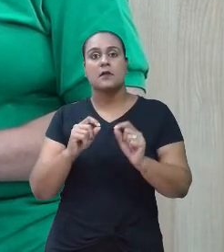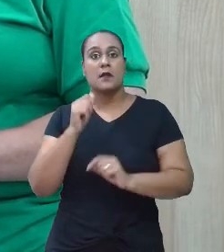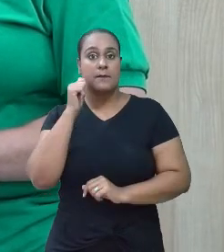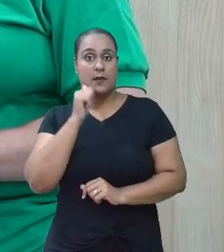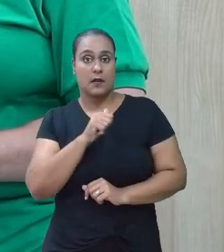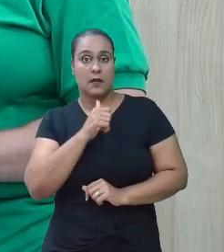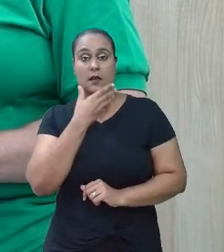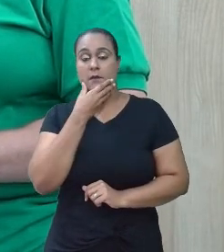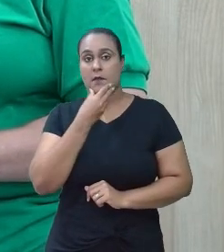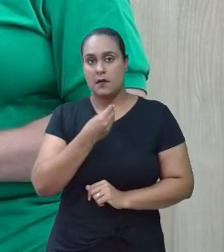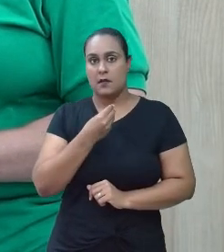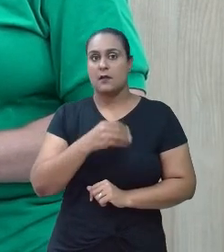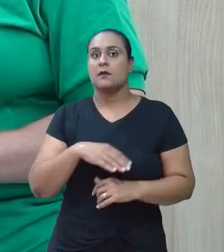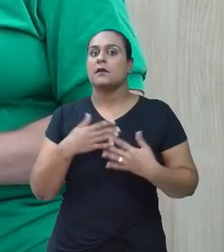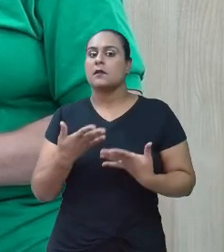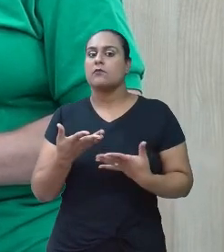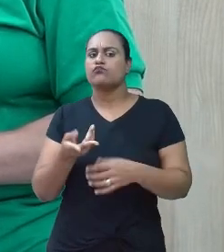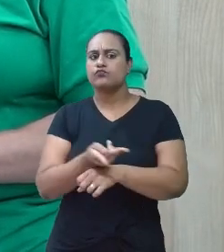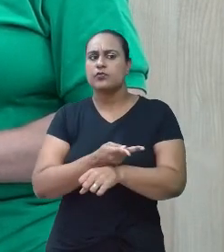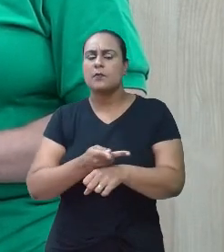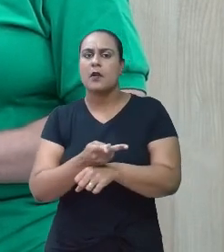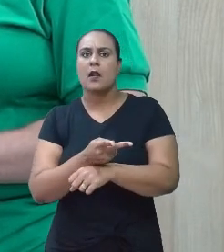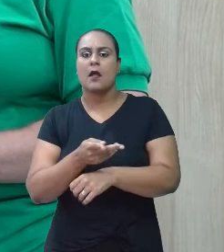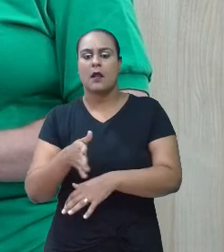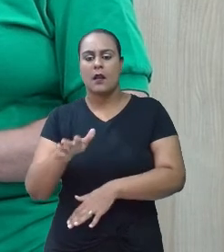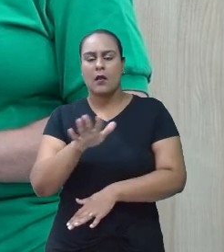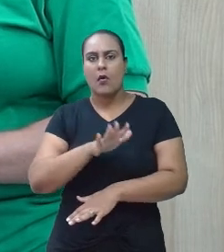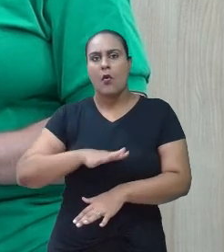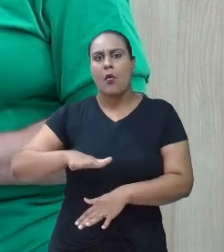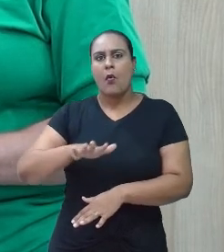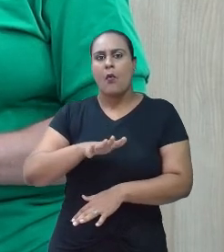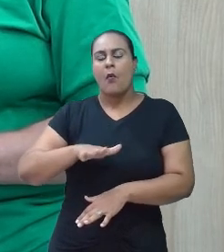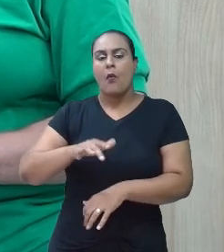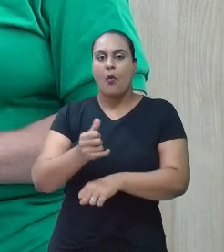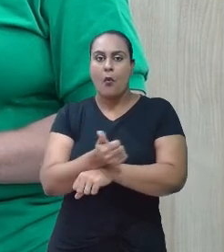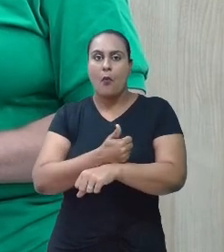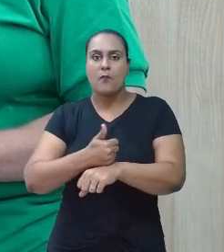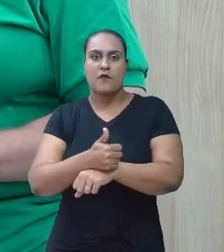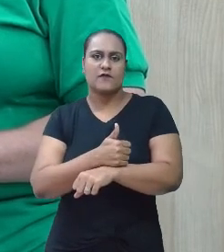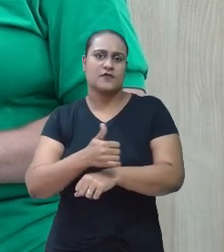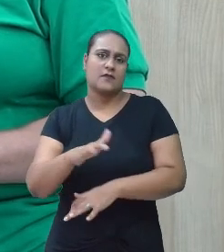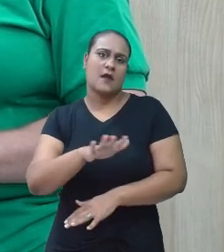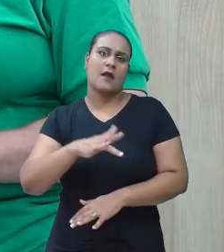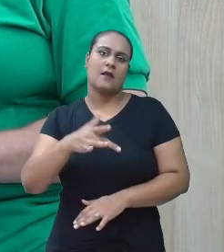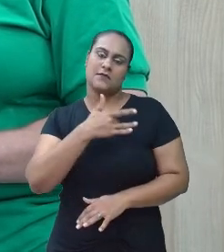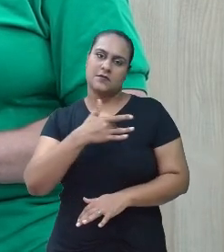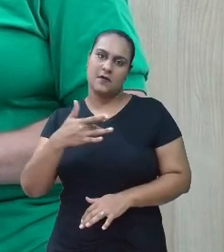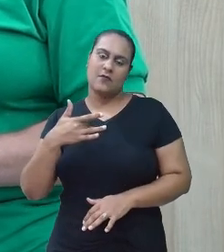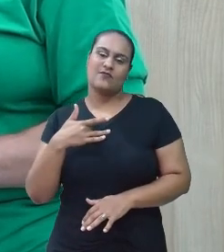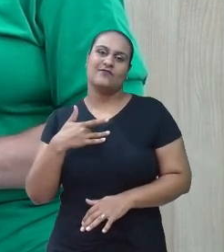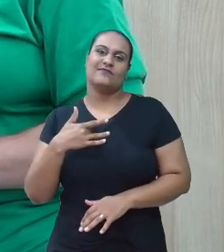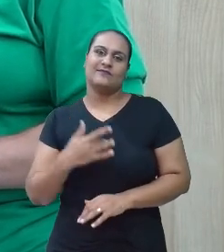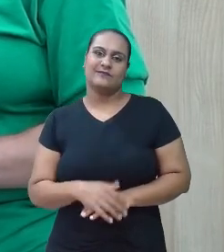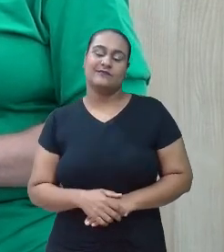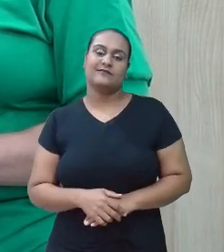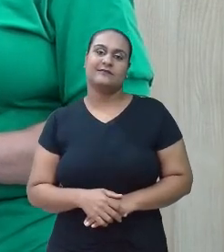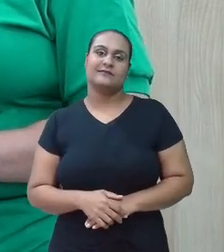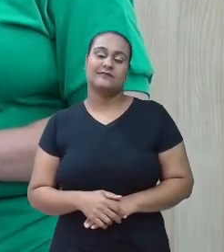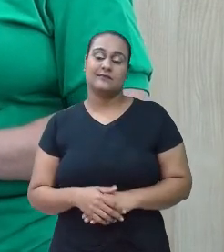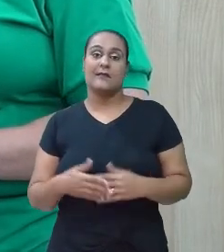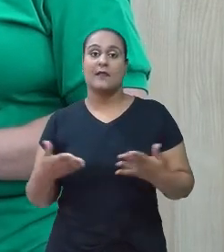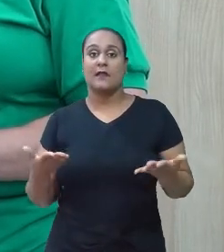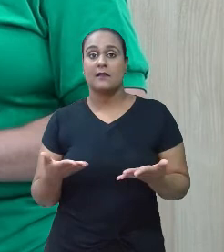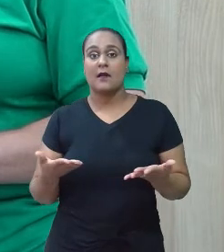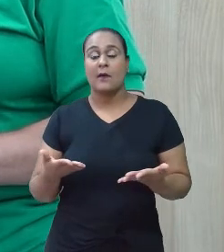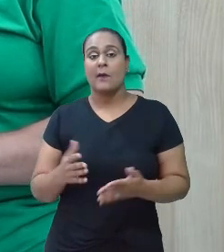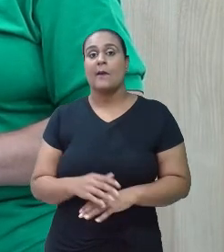é a questão de procurar o especialista, procurar um médico, né, diante de resolver agora,